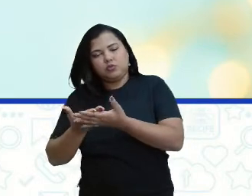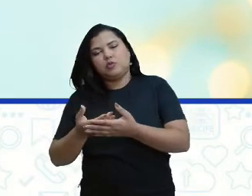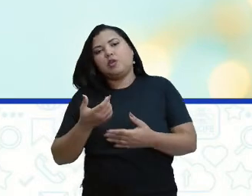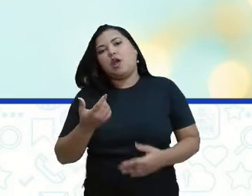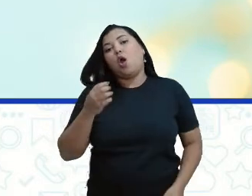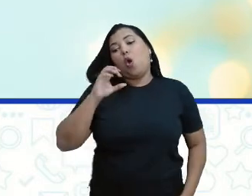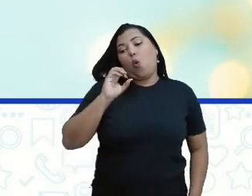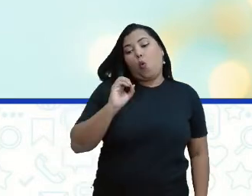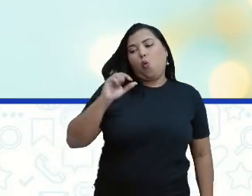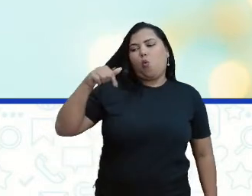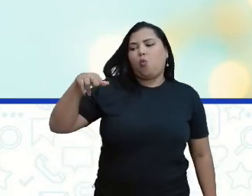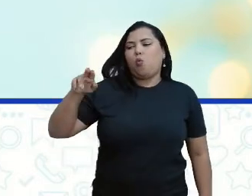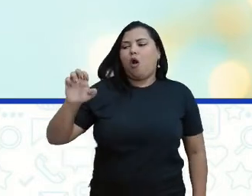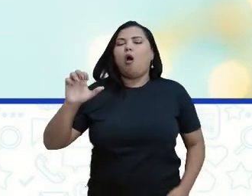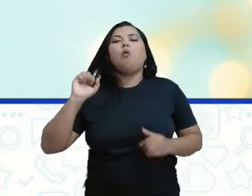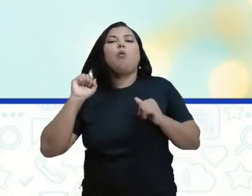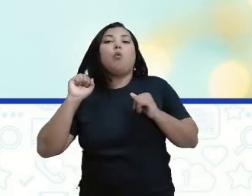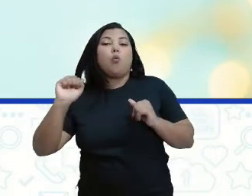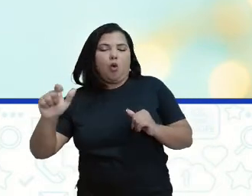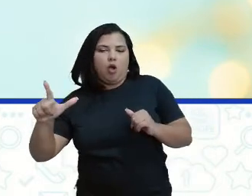qual estuda, ou o qual